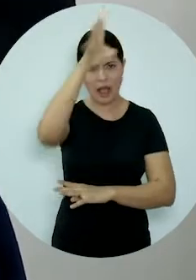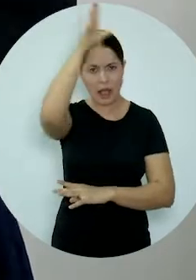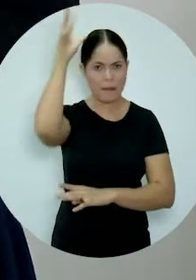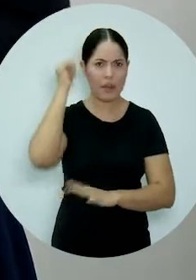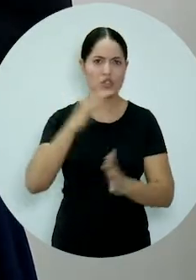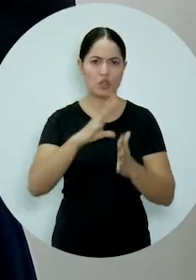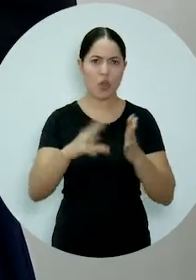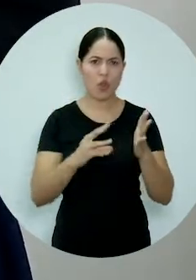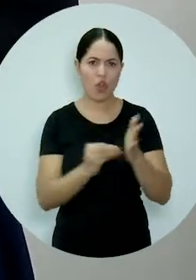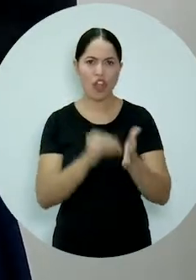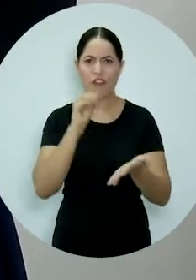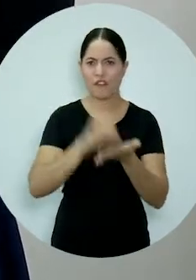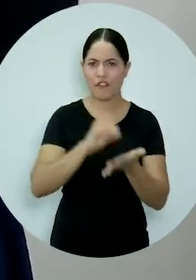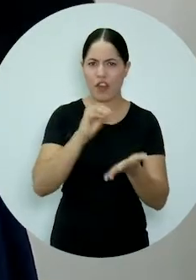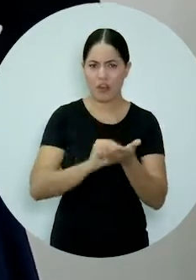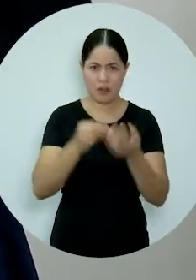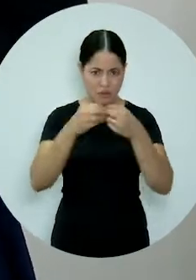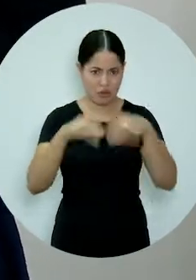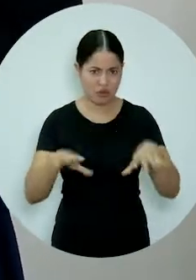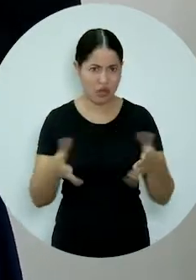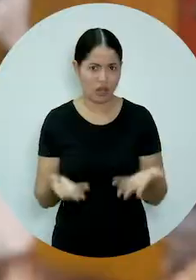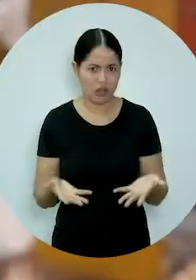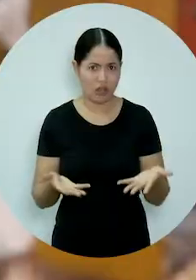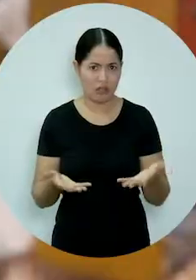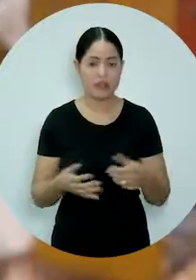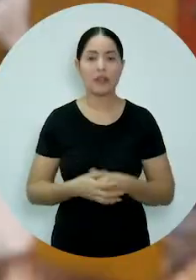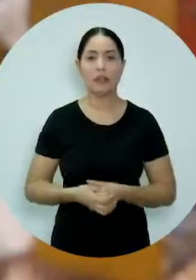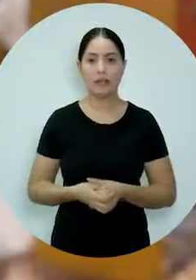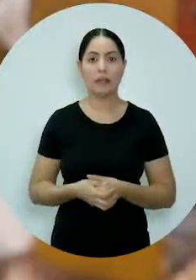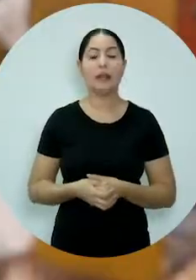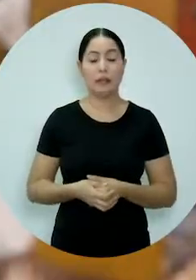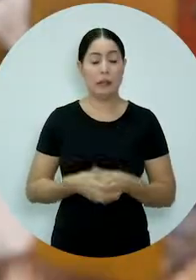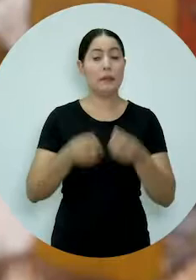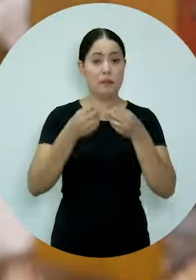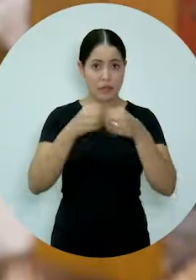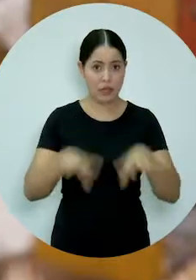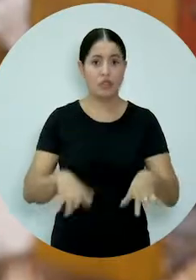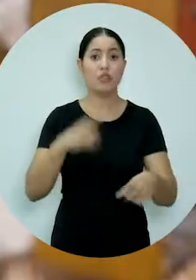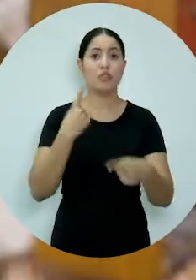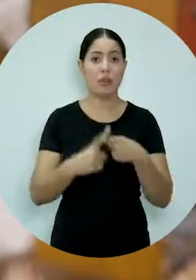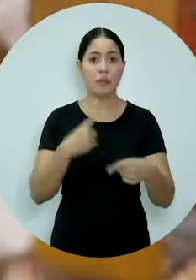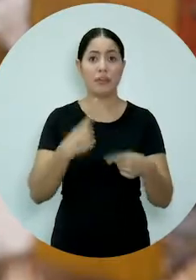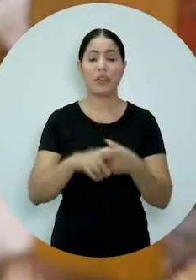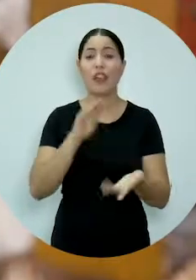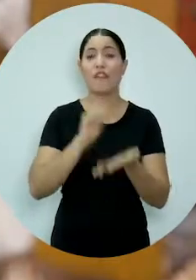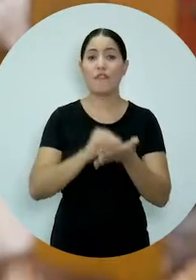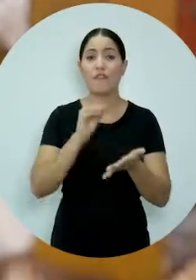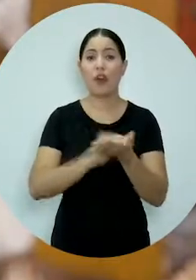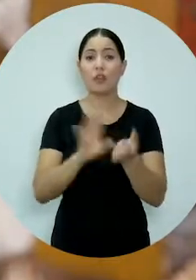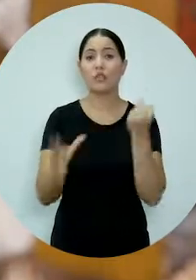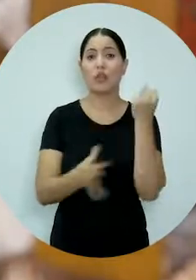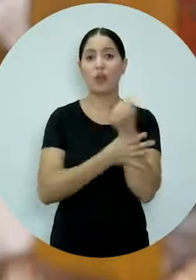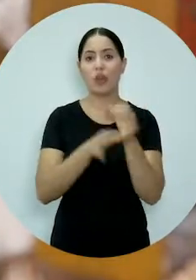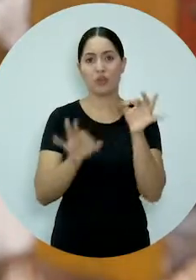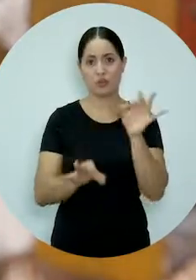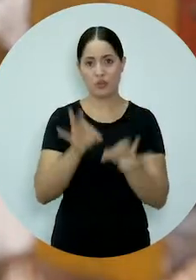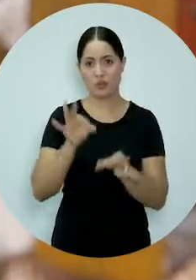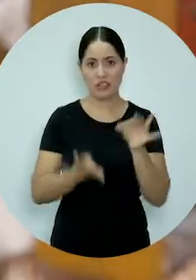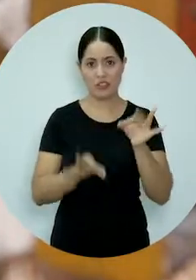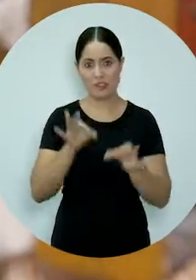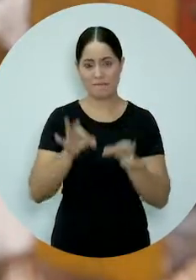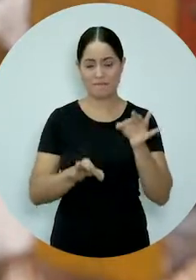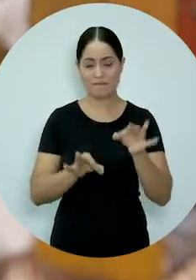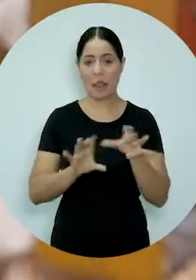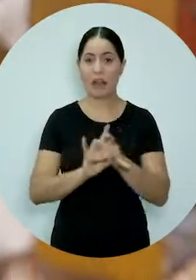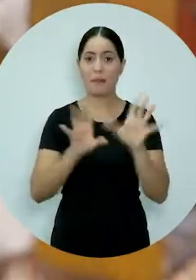a falta dessa legislação prejudica de alguma forma? Prejudica porque nós temos uma insegurança jurídica com